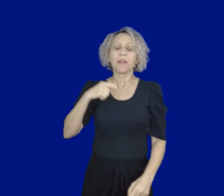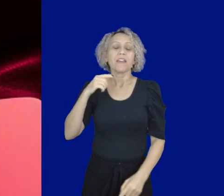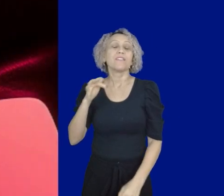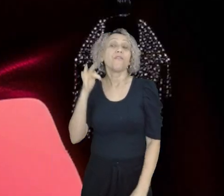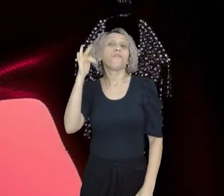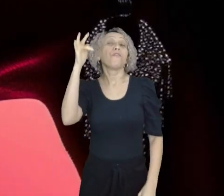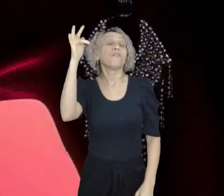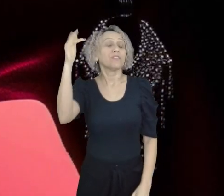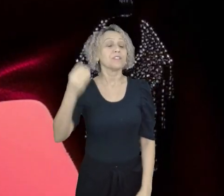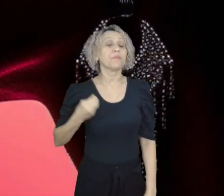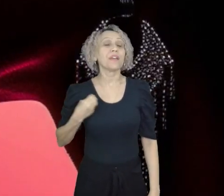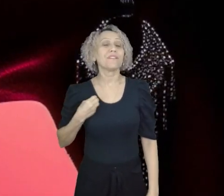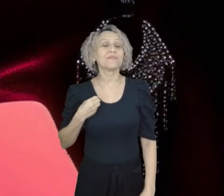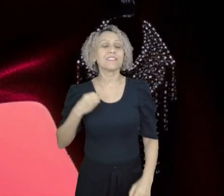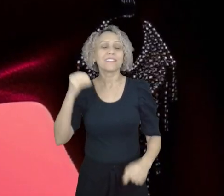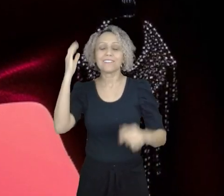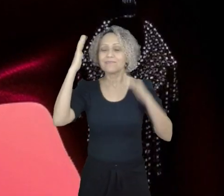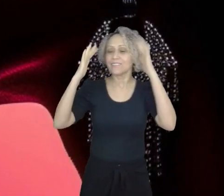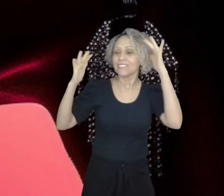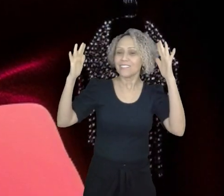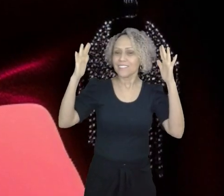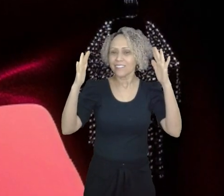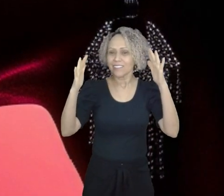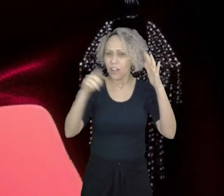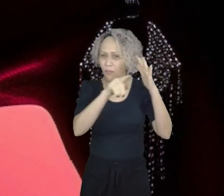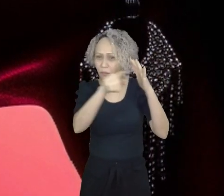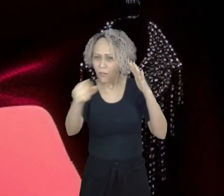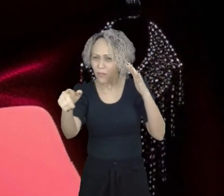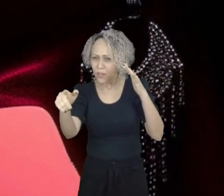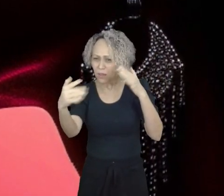Não vão mais conseguir me anular, me calar.